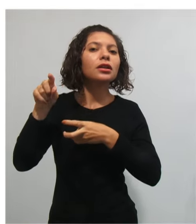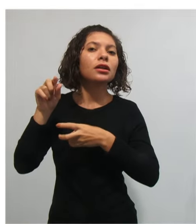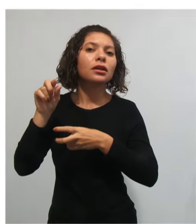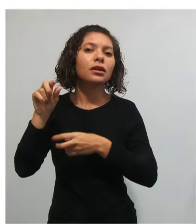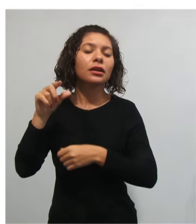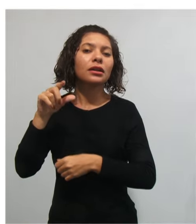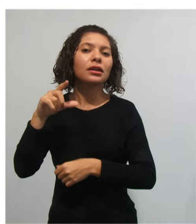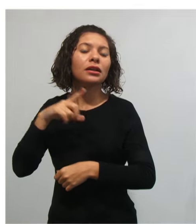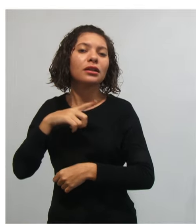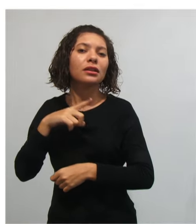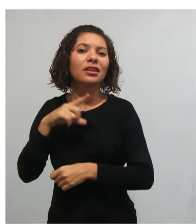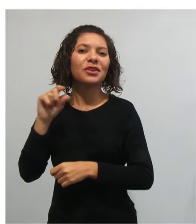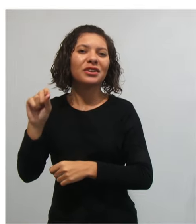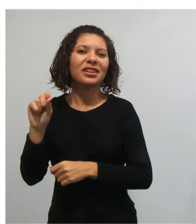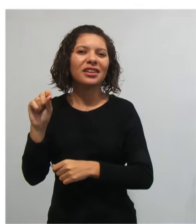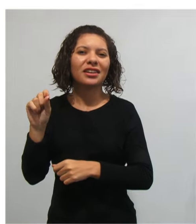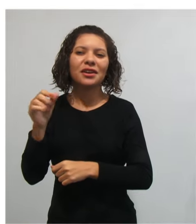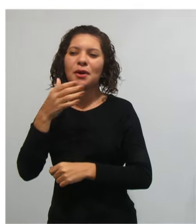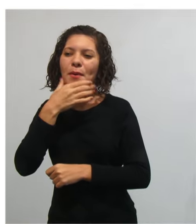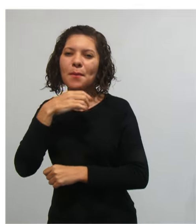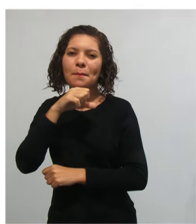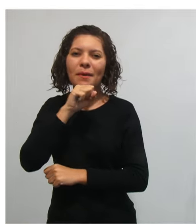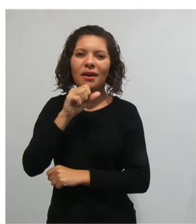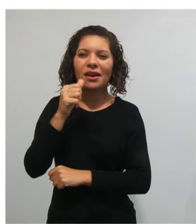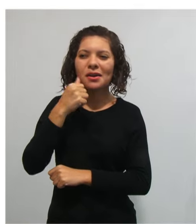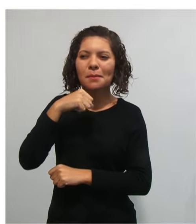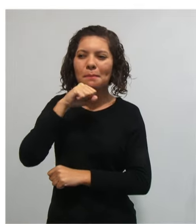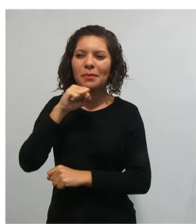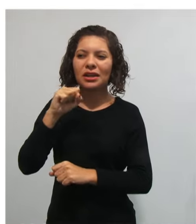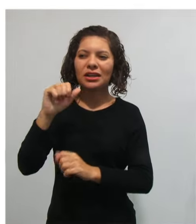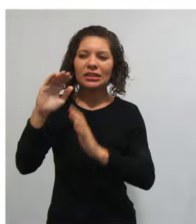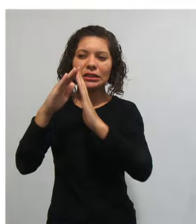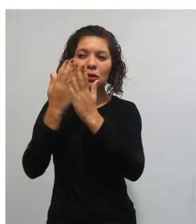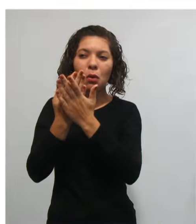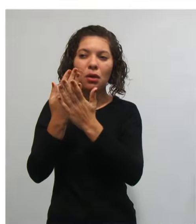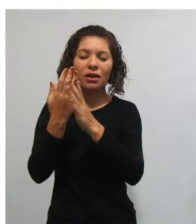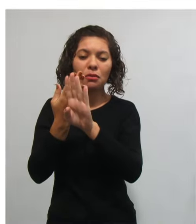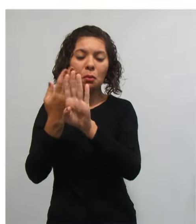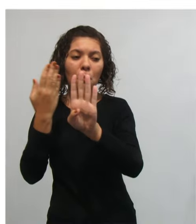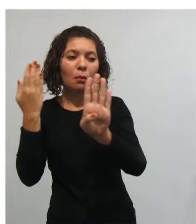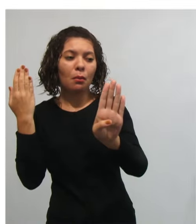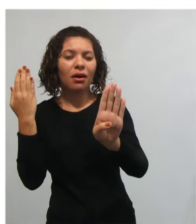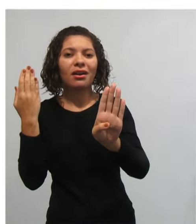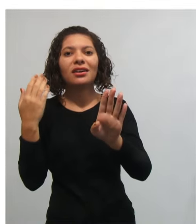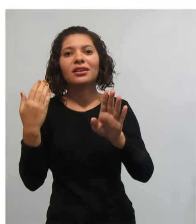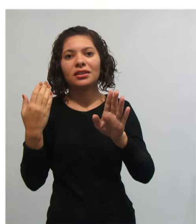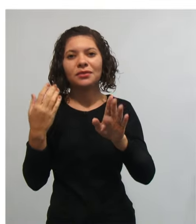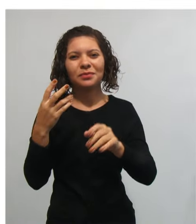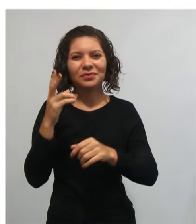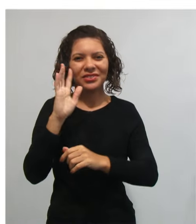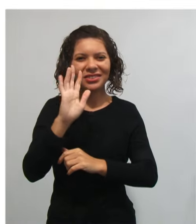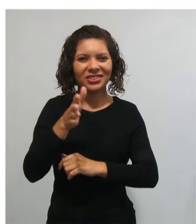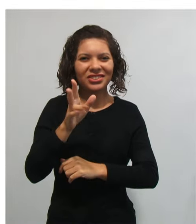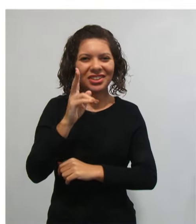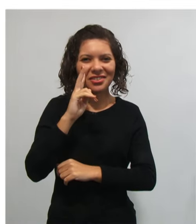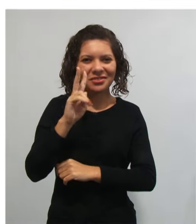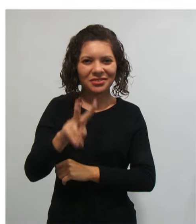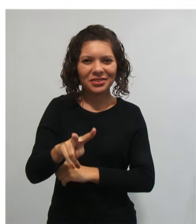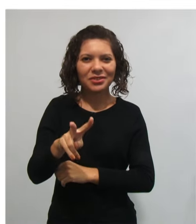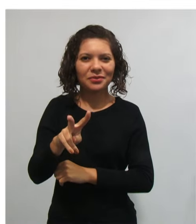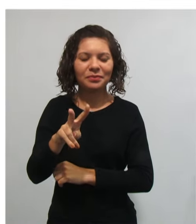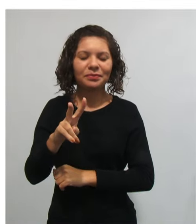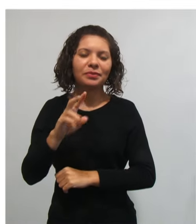já identificamos que é também a fase que os pa começam a se ausentar da escola não sei se você já observou que